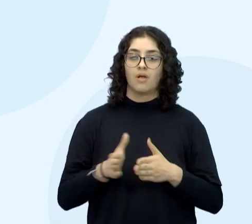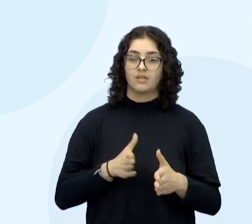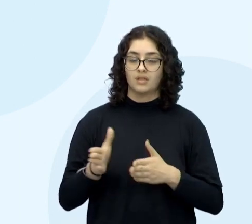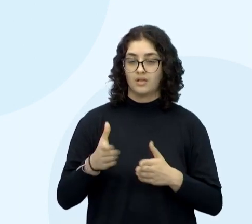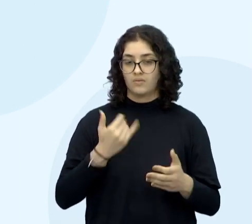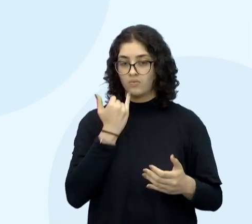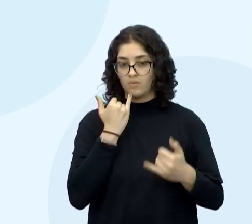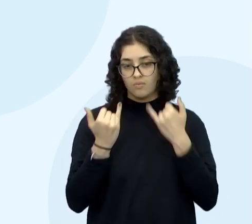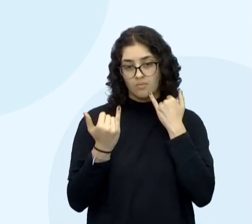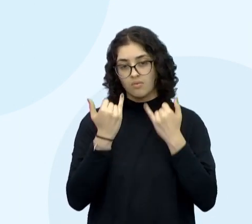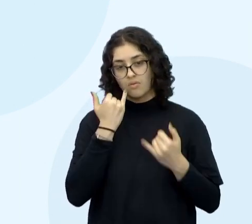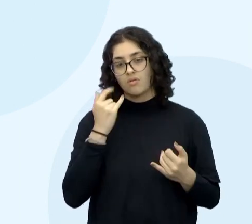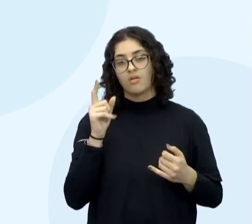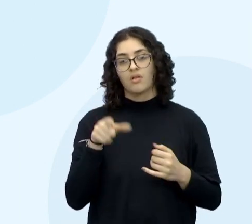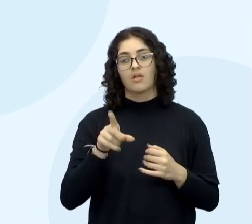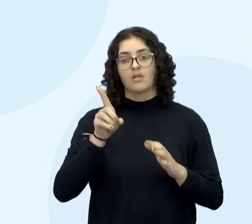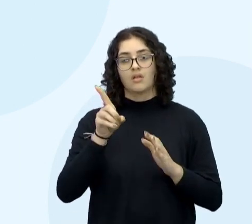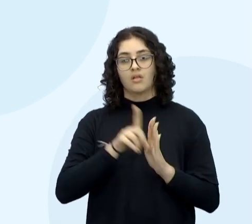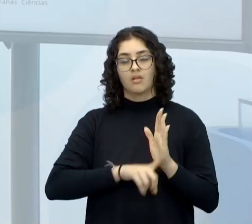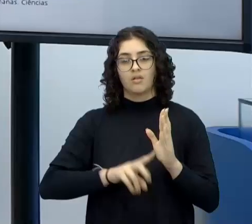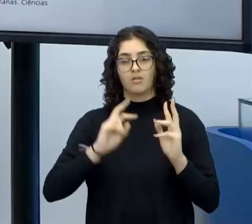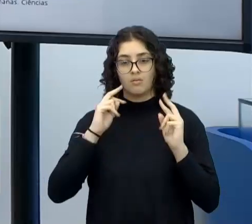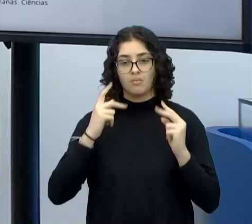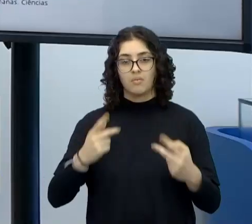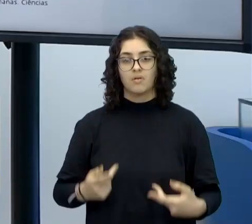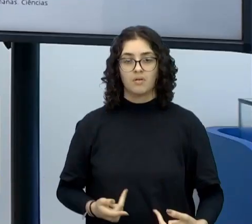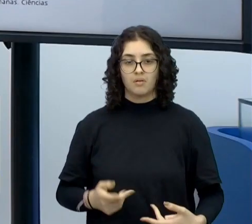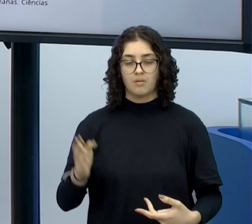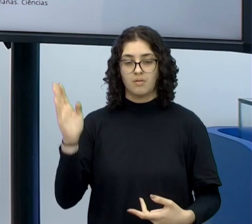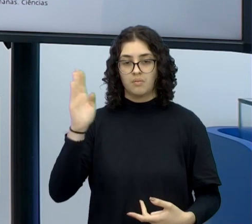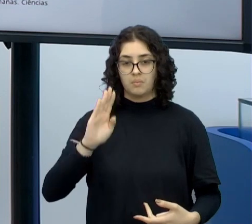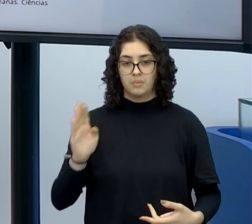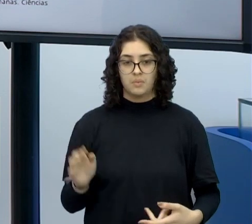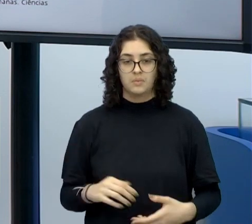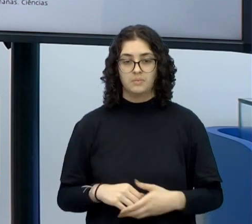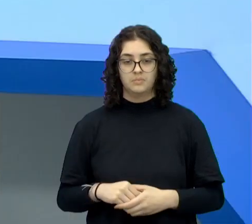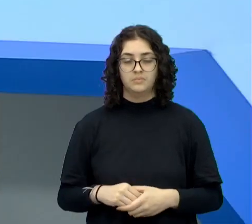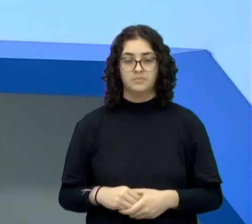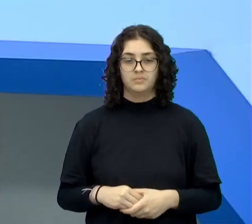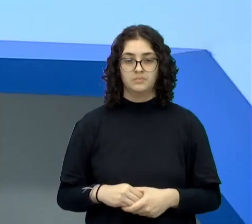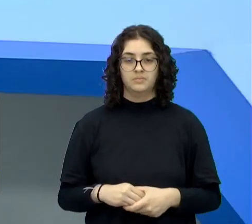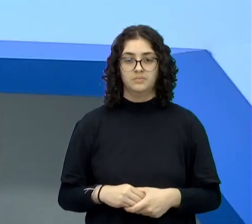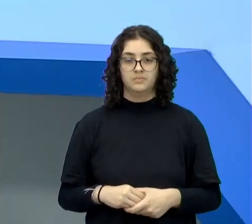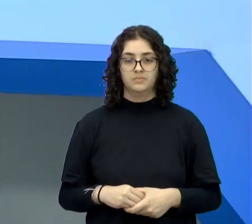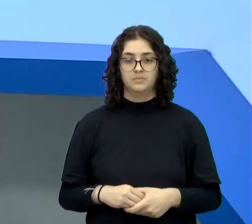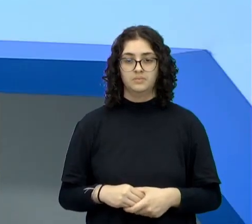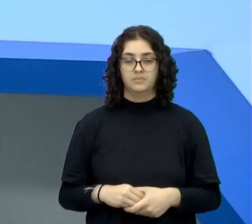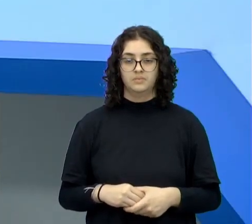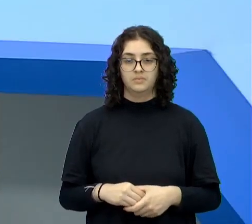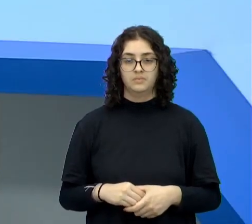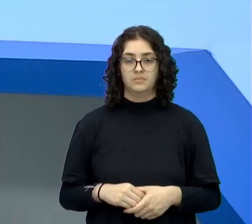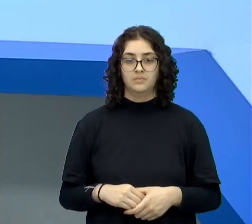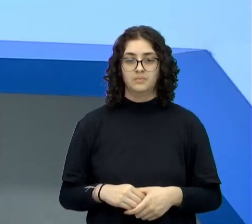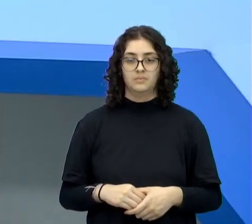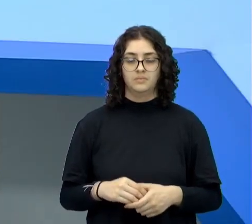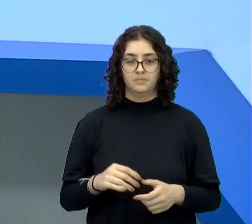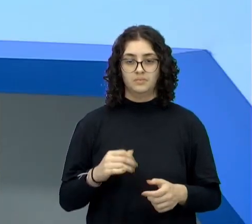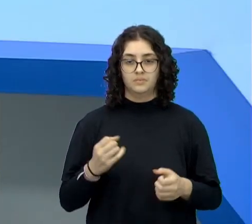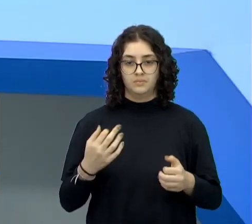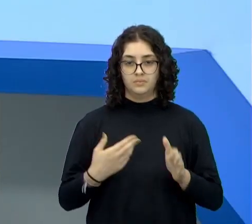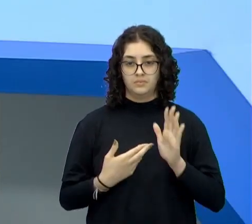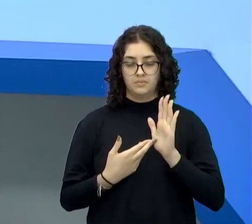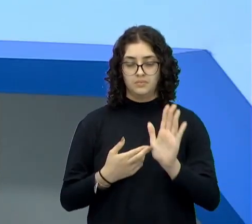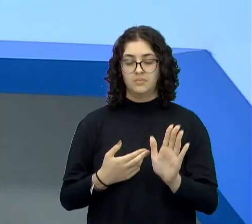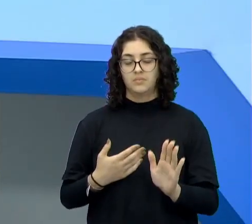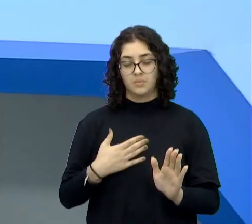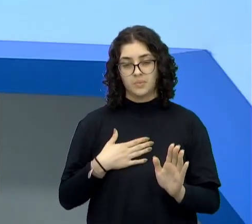informação e a questão dos direitos humanos no Brasil. Bem, então, se a gente falar dessa representatividade, na minha